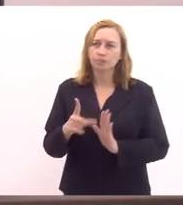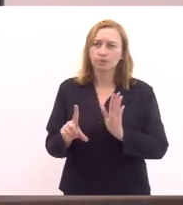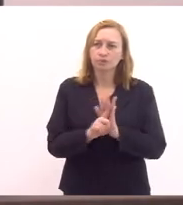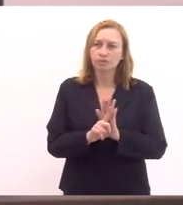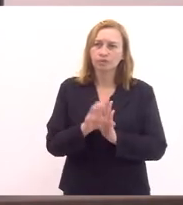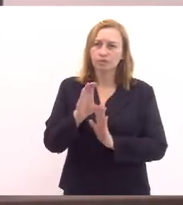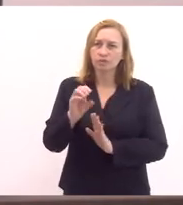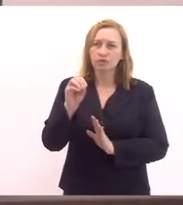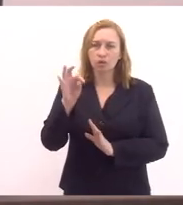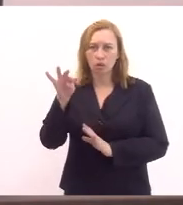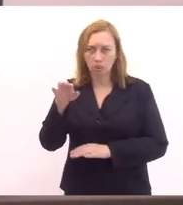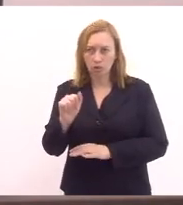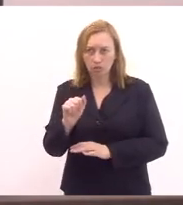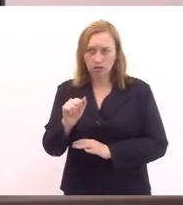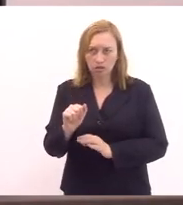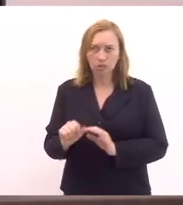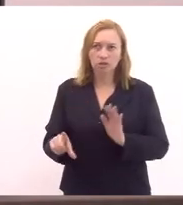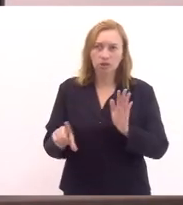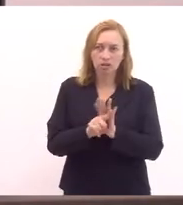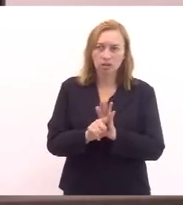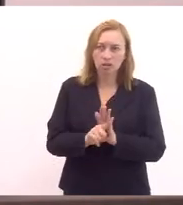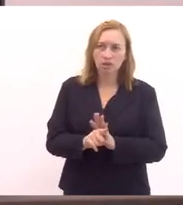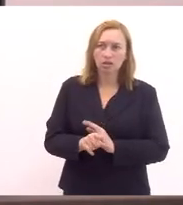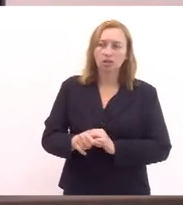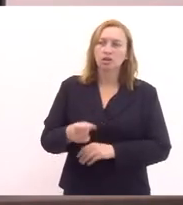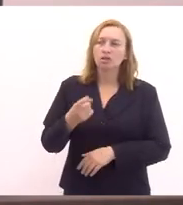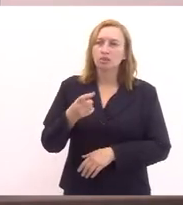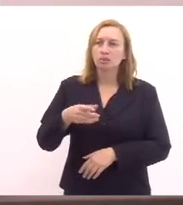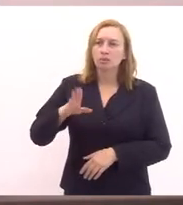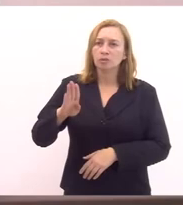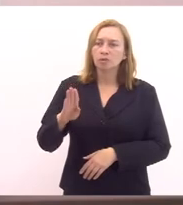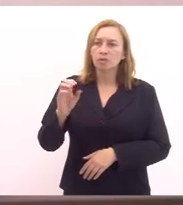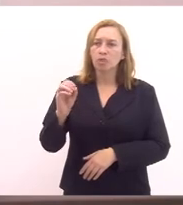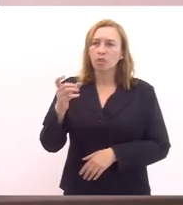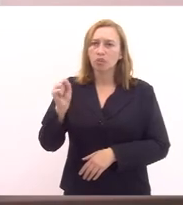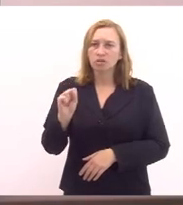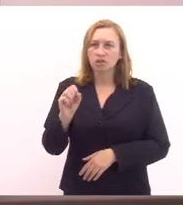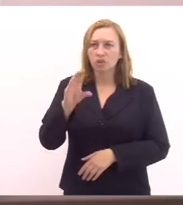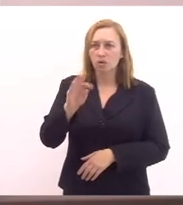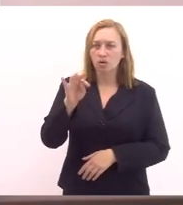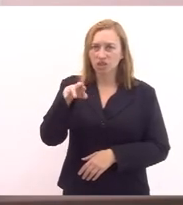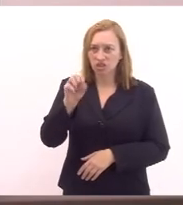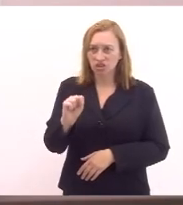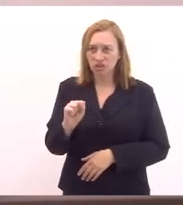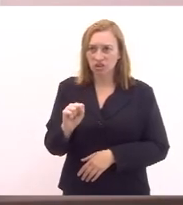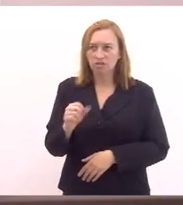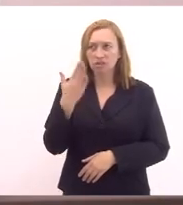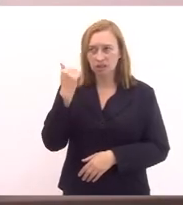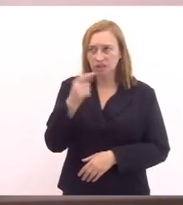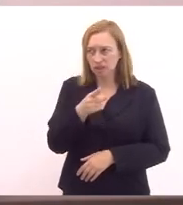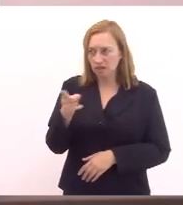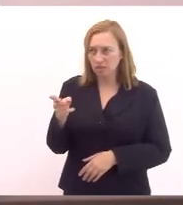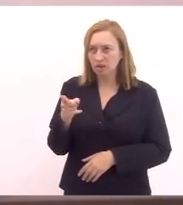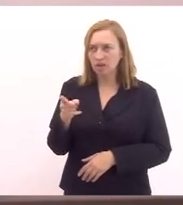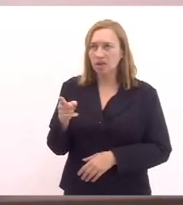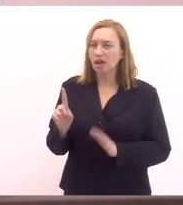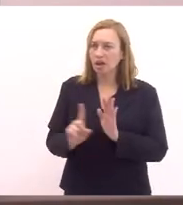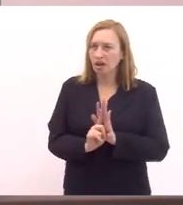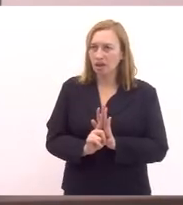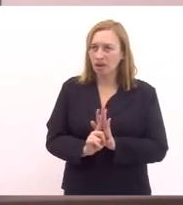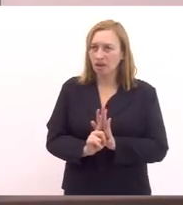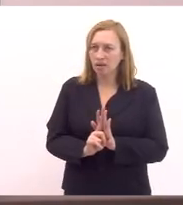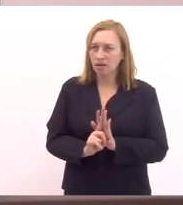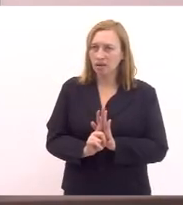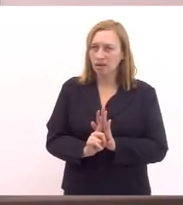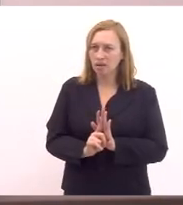cotas e sou autor da lei de bolsa para os cotistas e como vocês sabem a maioria deve saber a lei